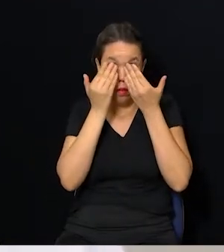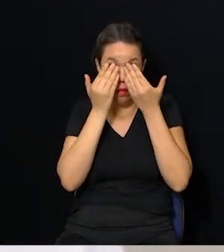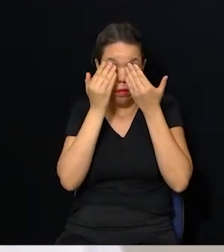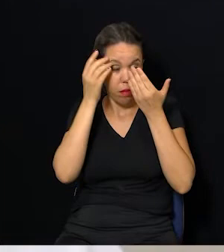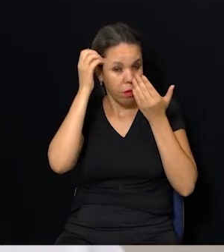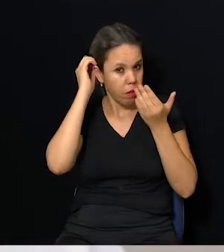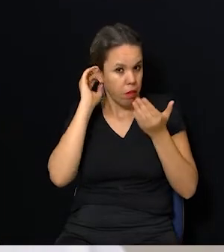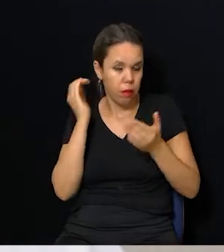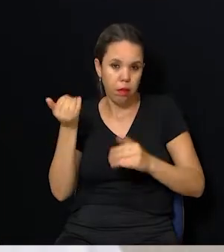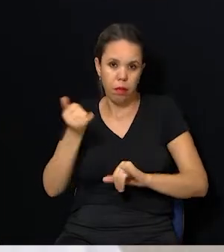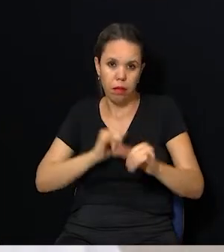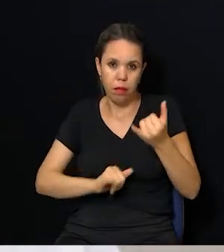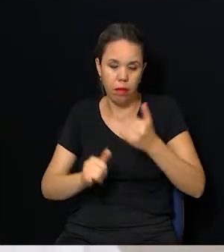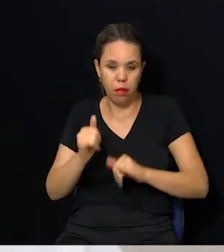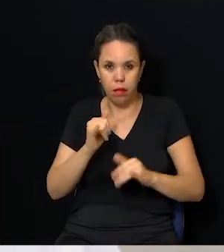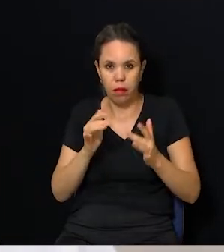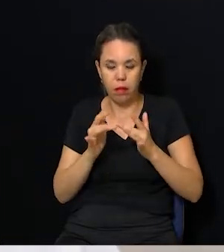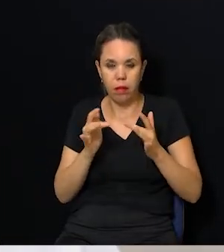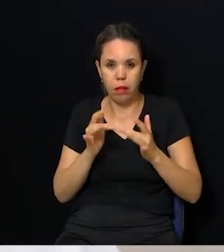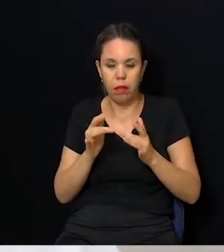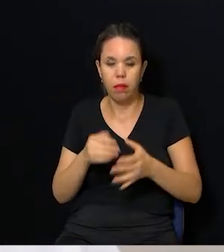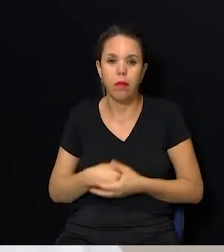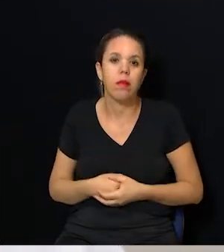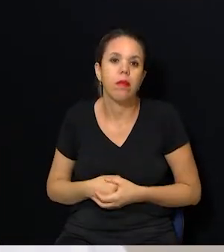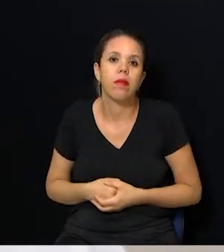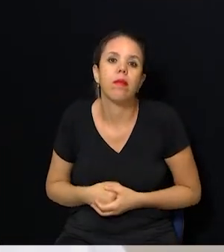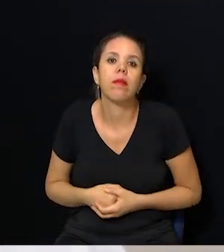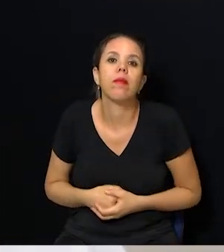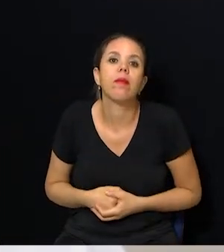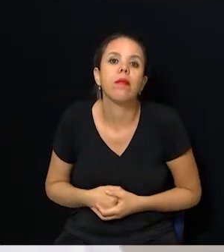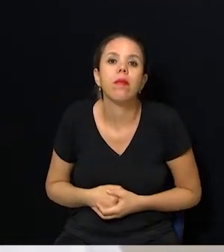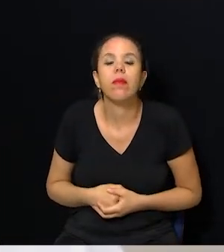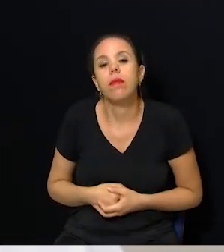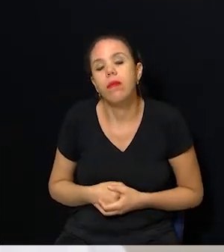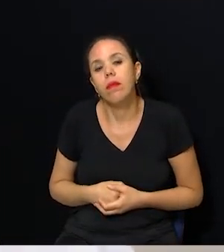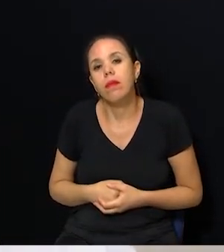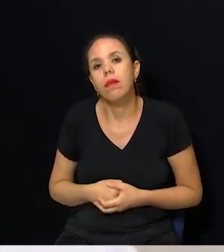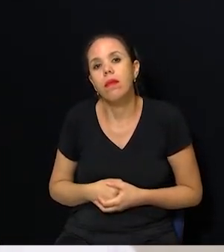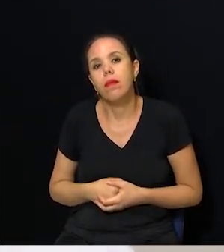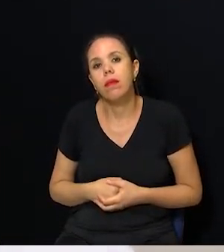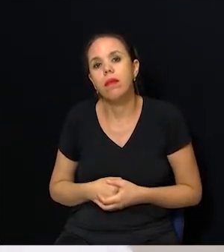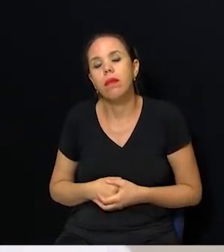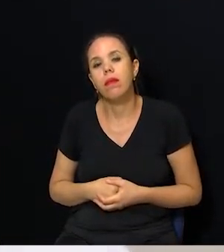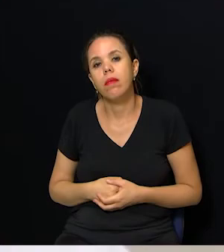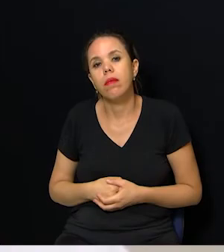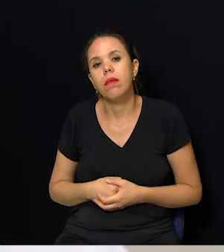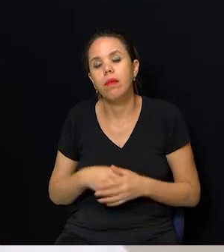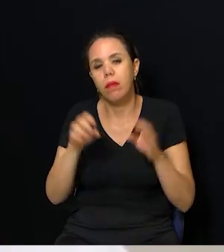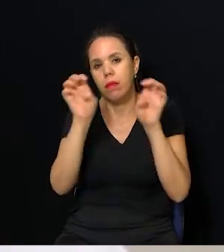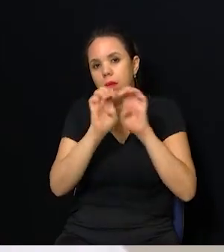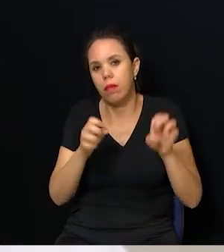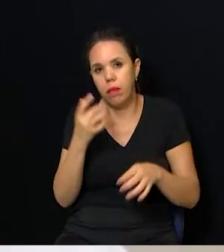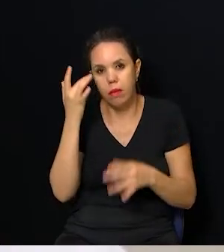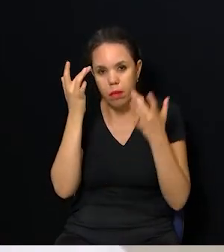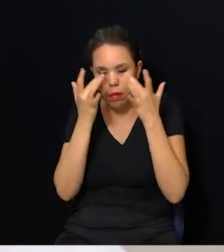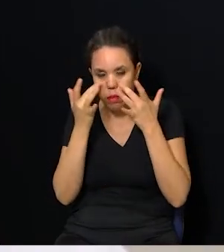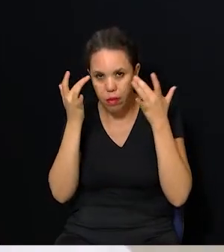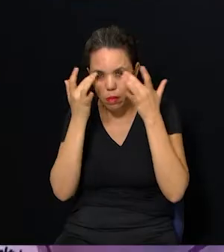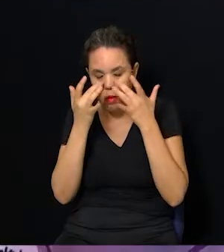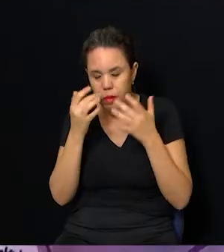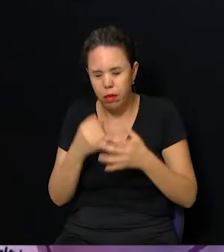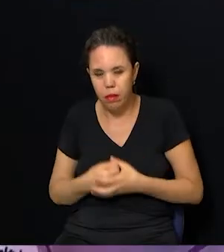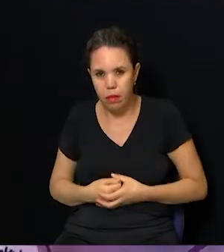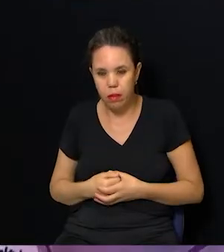de radioterapia de contato ou braquiterapia, e essa radioterapia, então, ela atravessa a estrutura do olho e